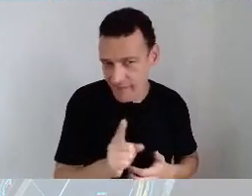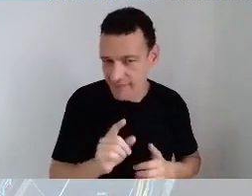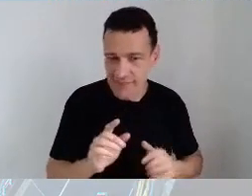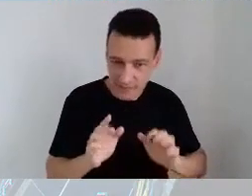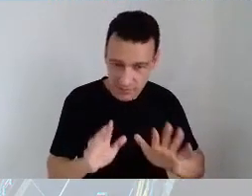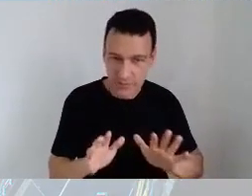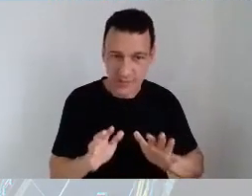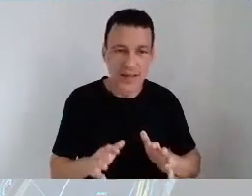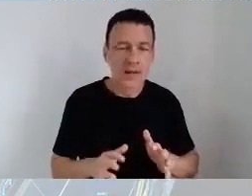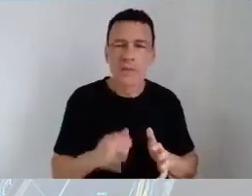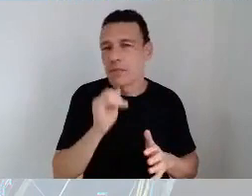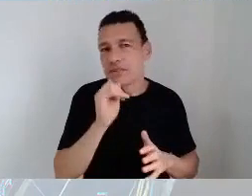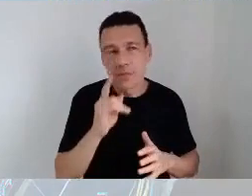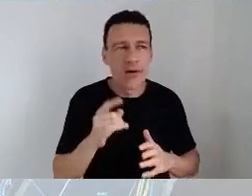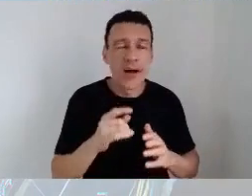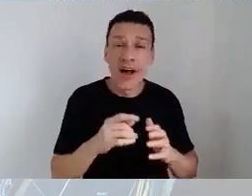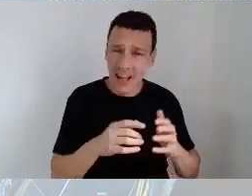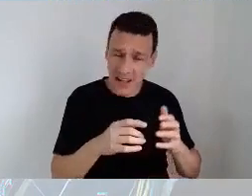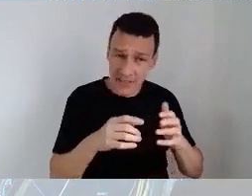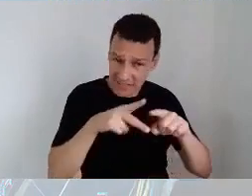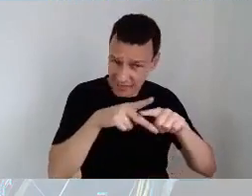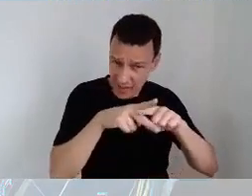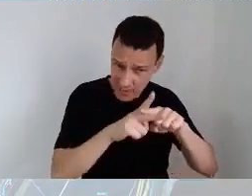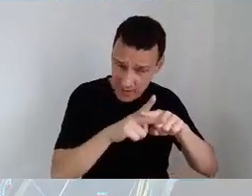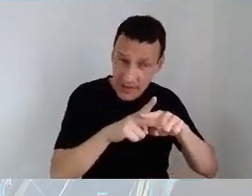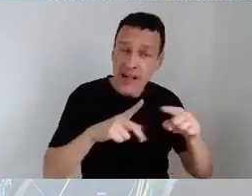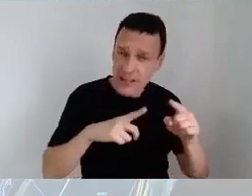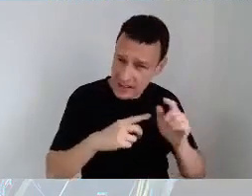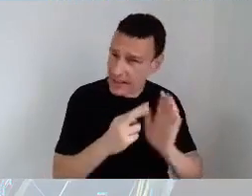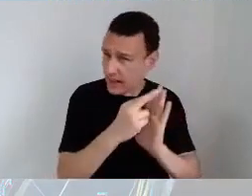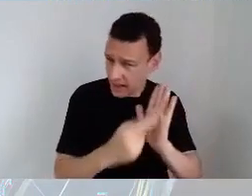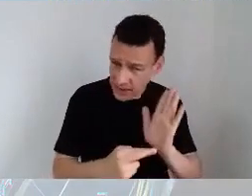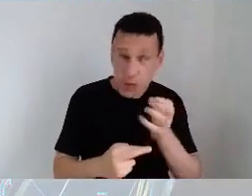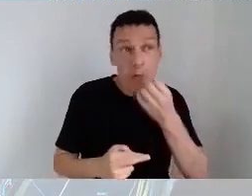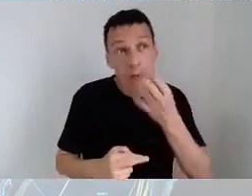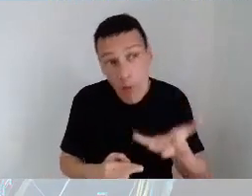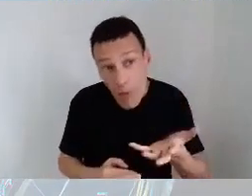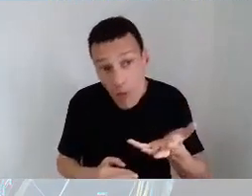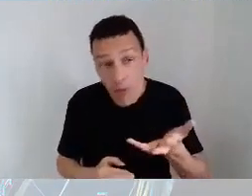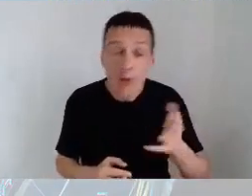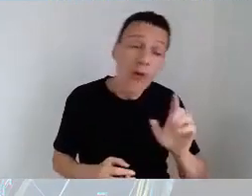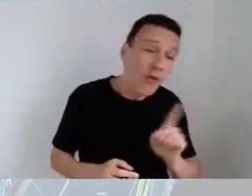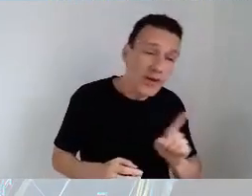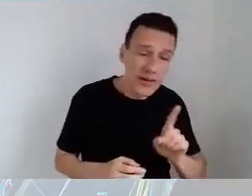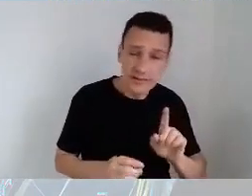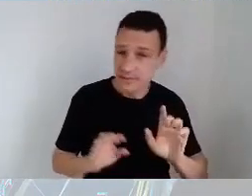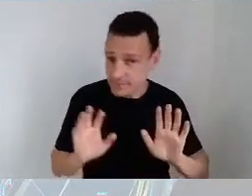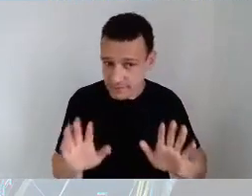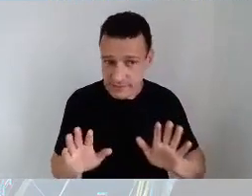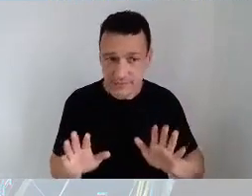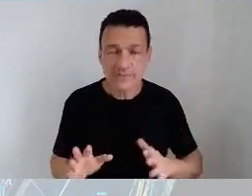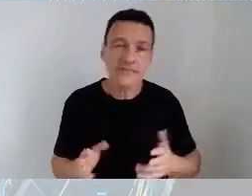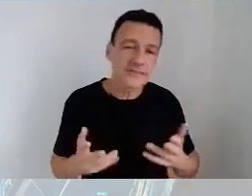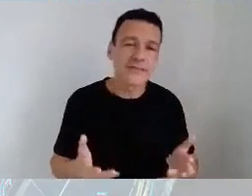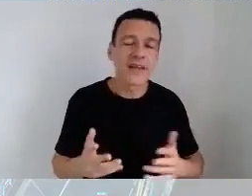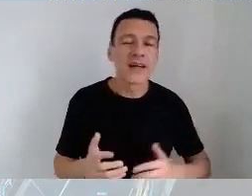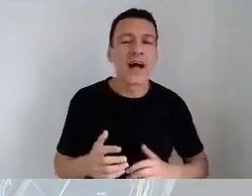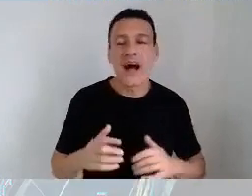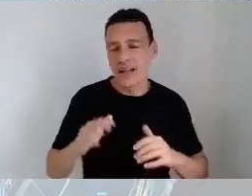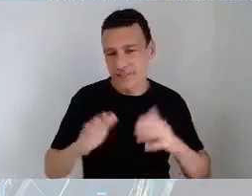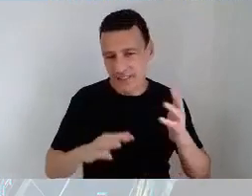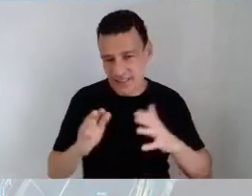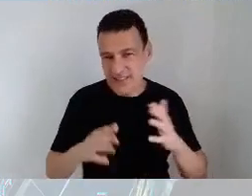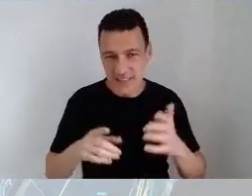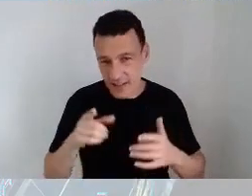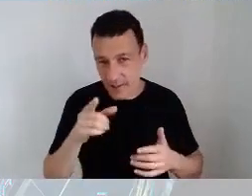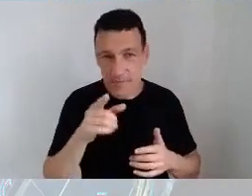relatório legal, mas... E aqui eu posso dizer que, e isso aqui eu quero frisar, apesar do JMeter ter uma